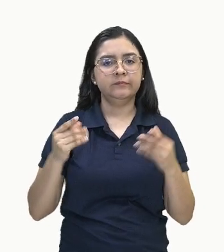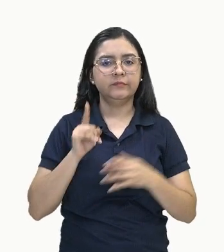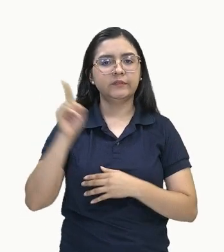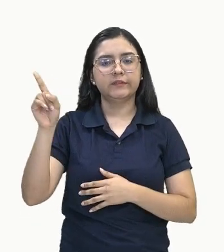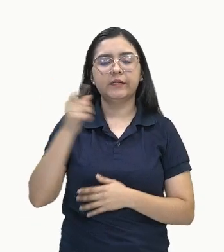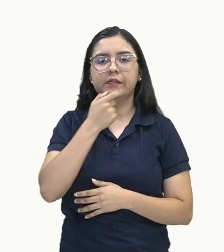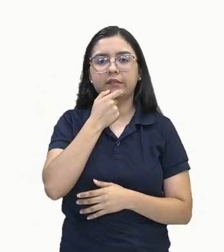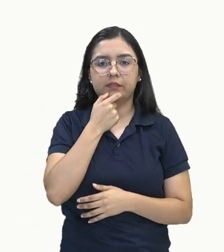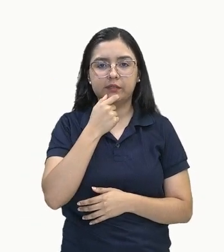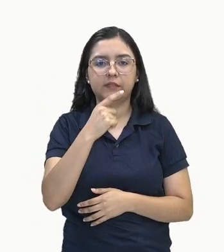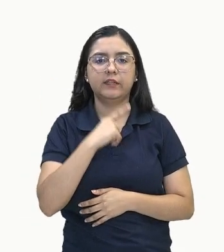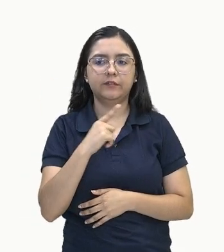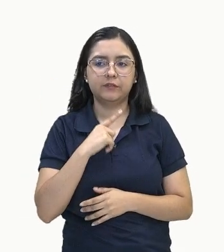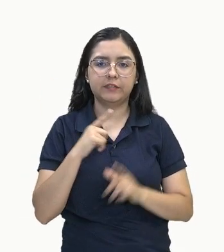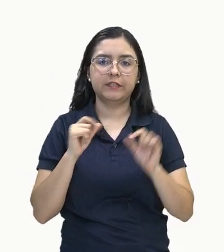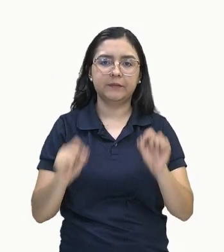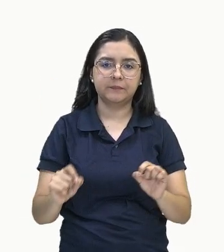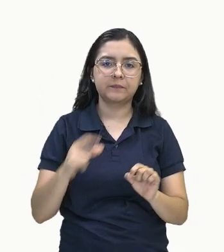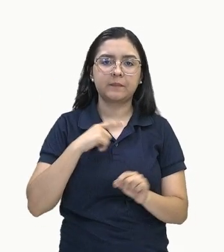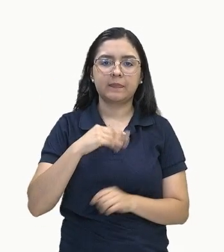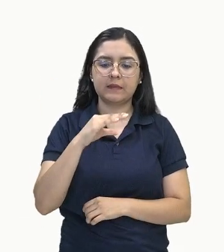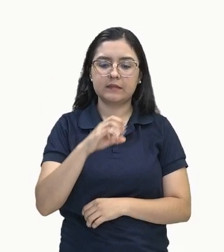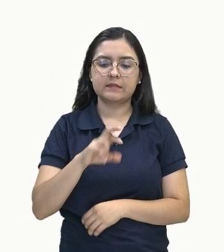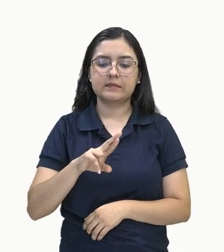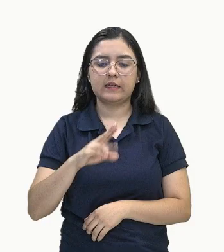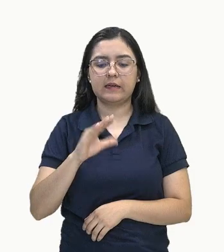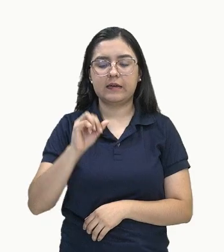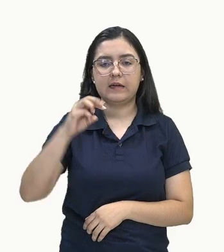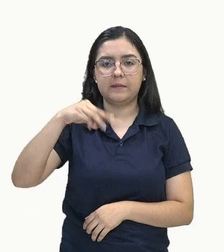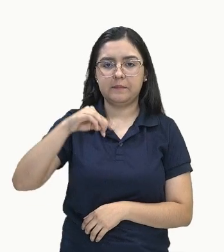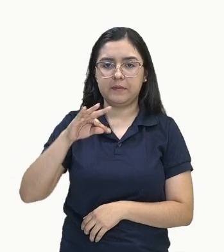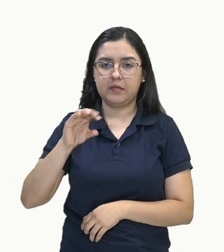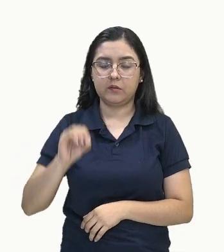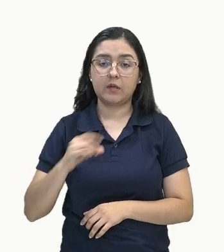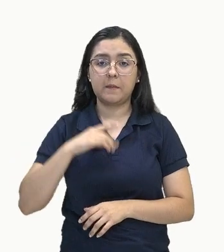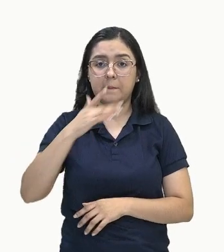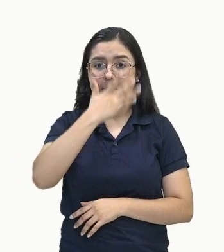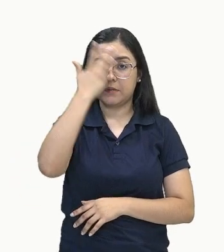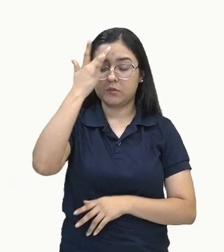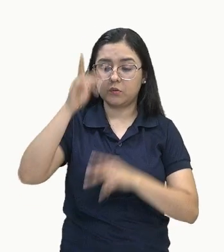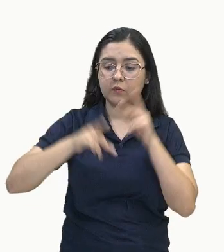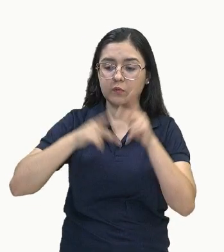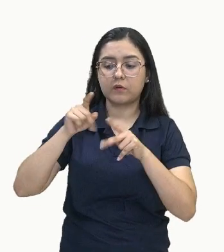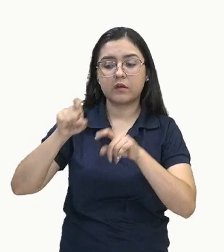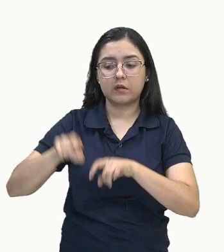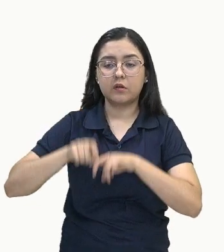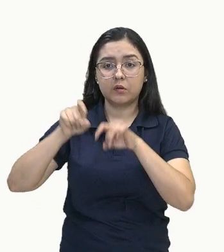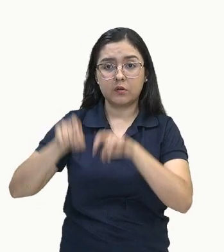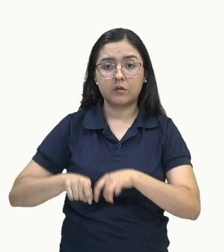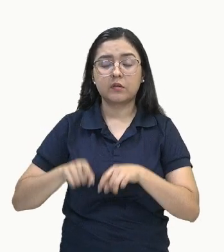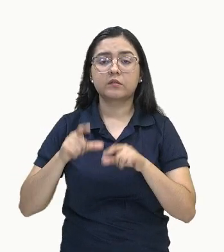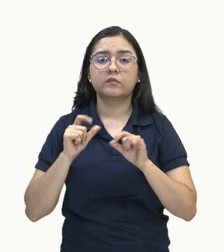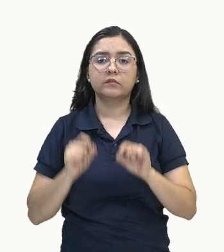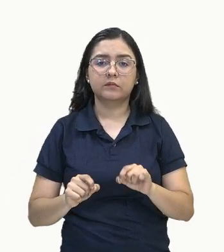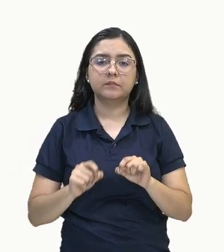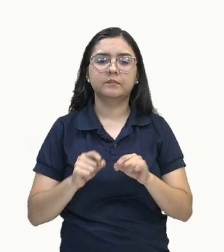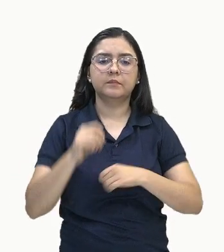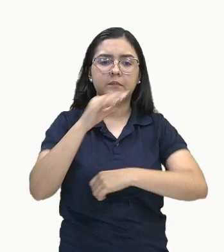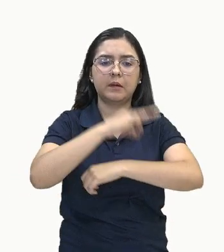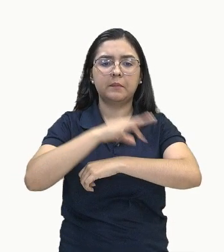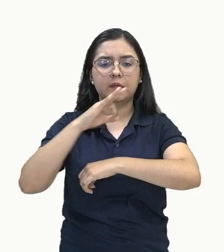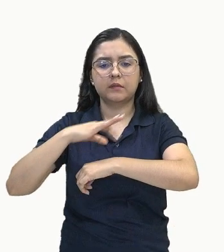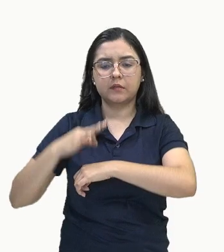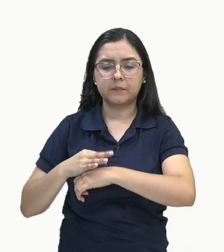houveram cercamentos que basicamente expulsou o povo rural para plantar algodão e também ali aquecer